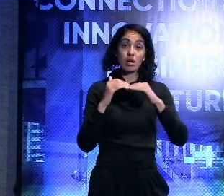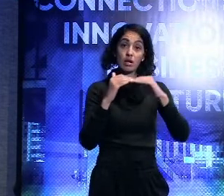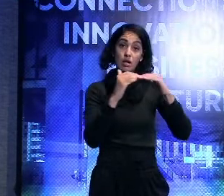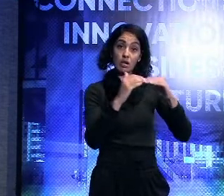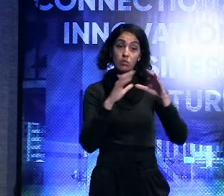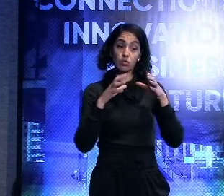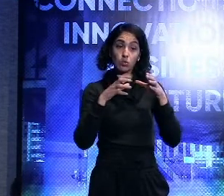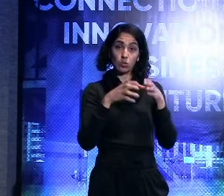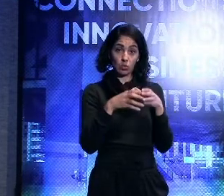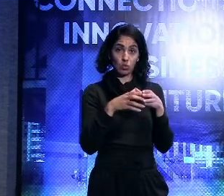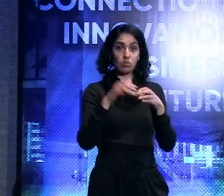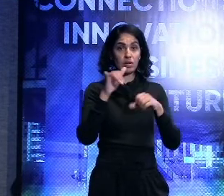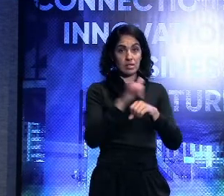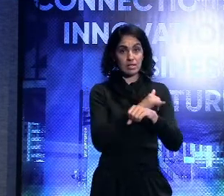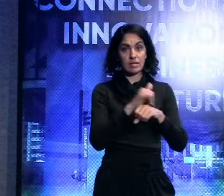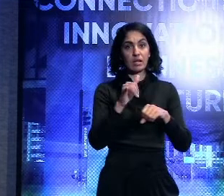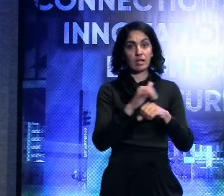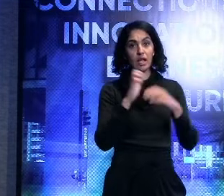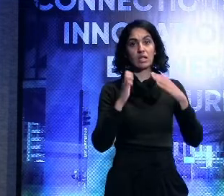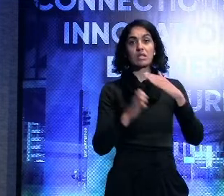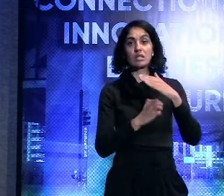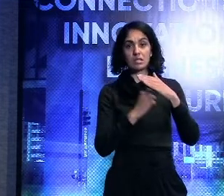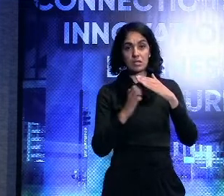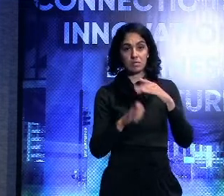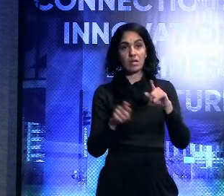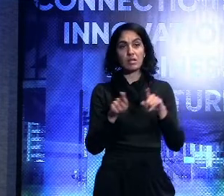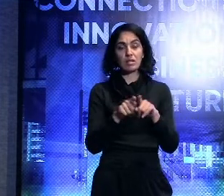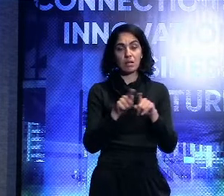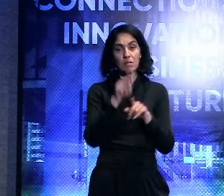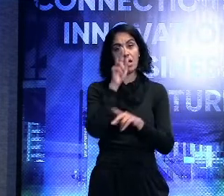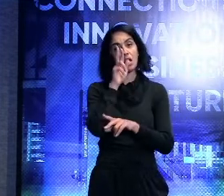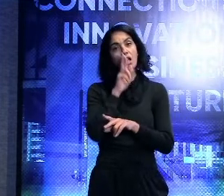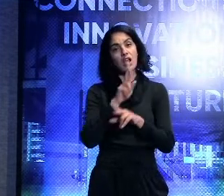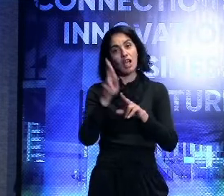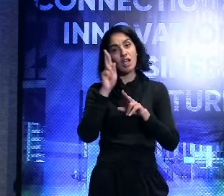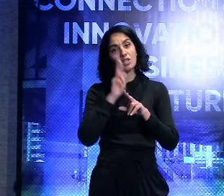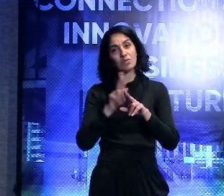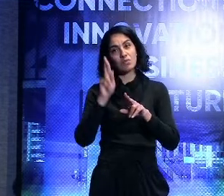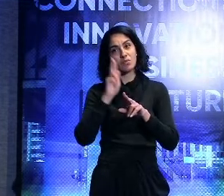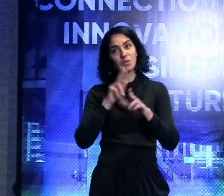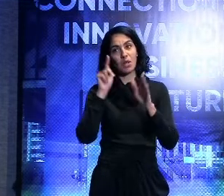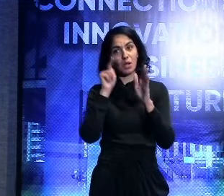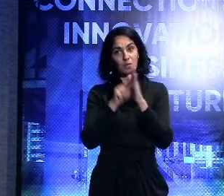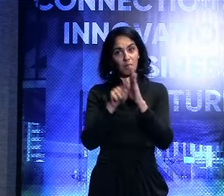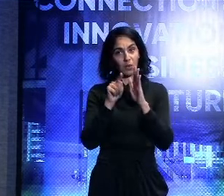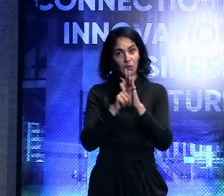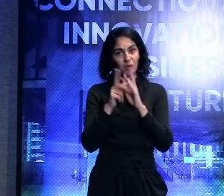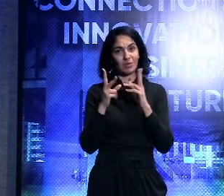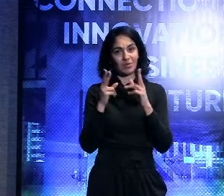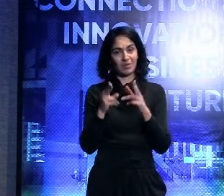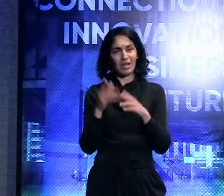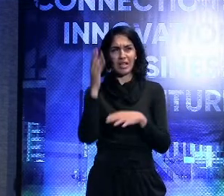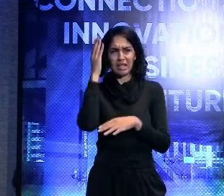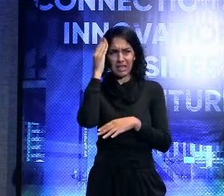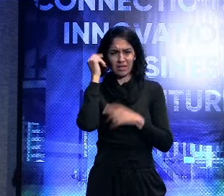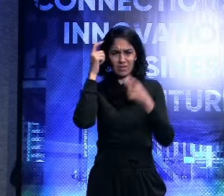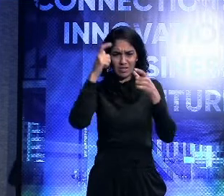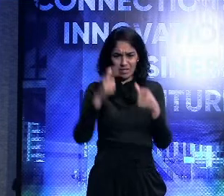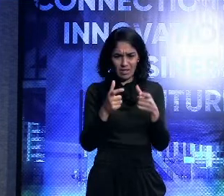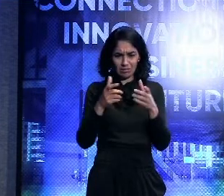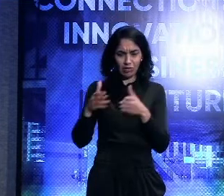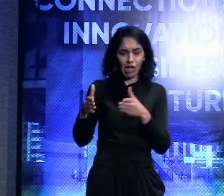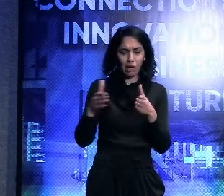pessoas estratégicas da empresa para também responder perguntas como essa. Será que eu sei onde eu estou? Para onde a gente